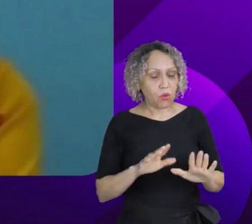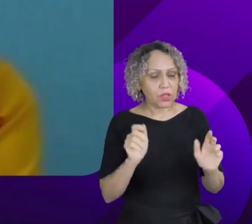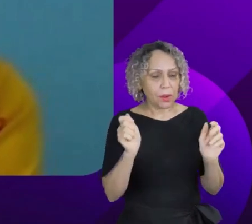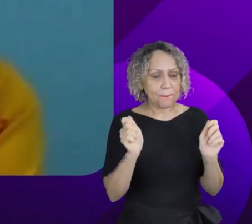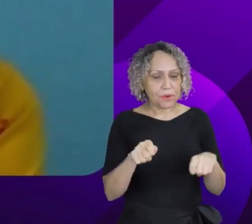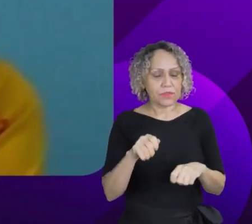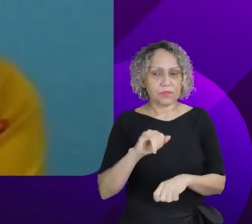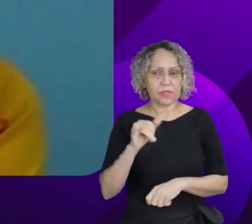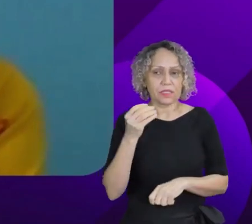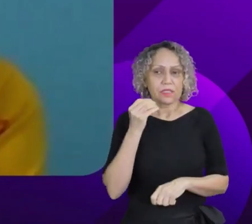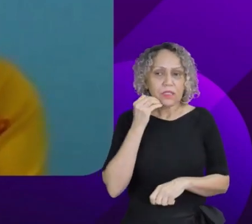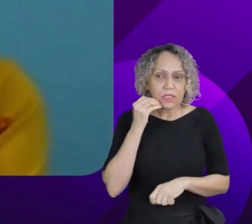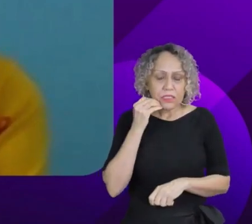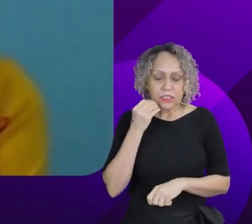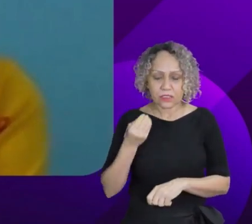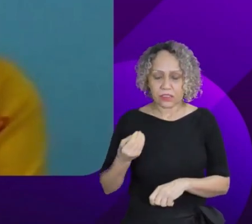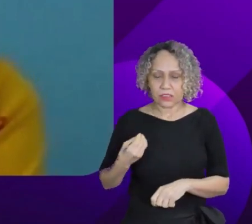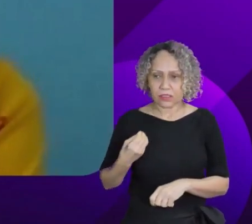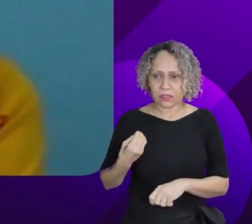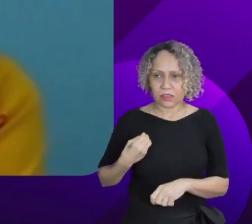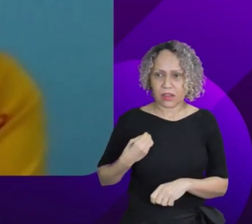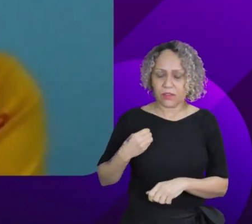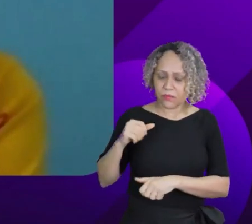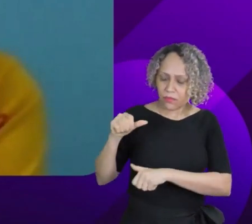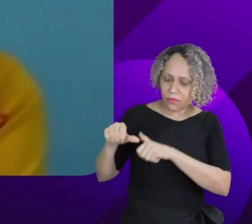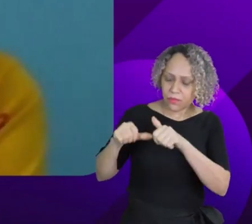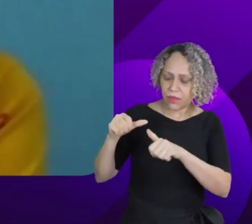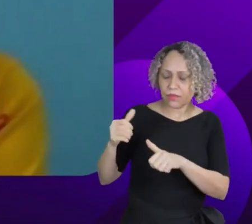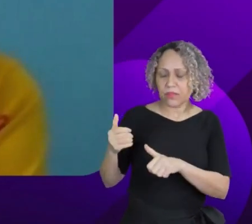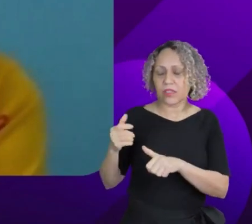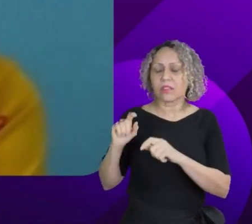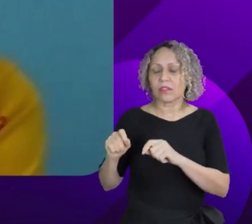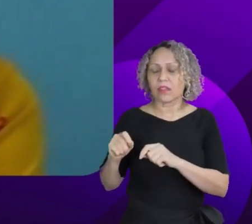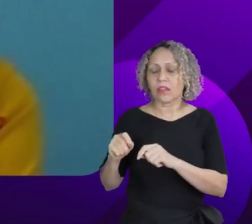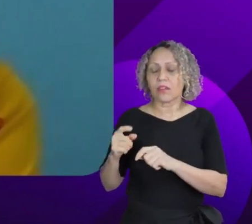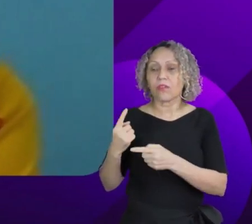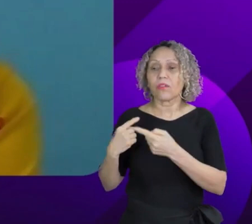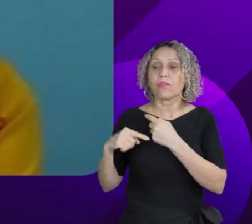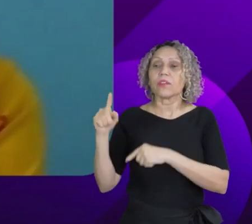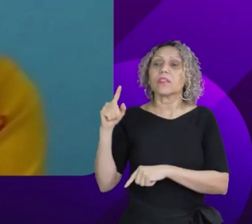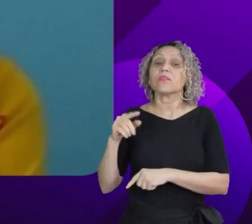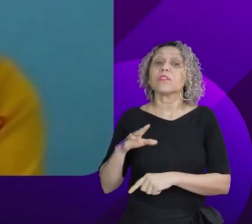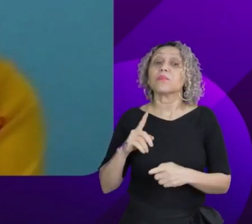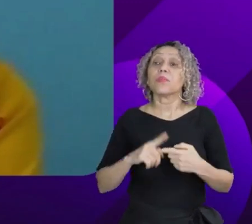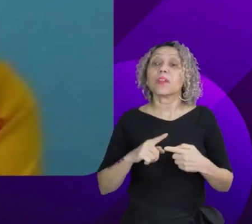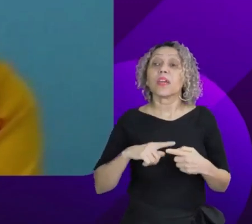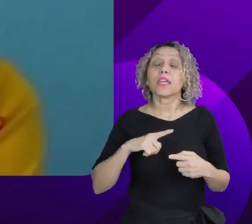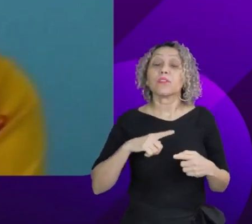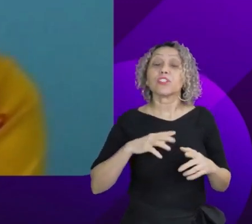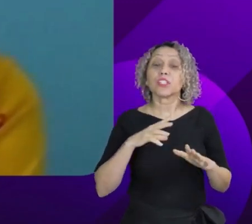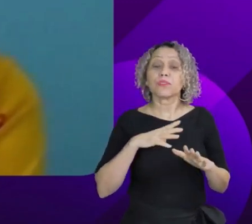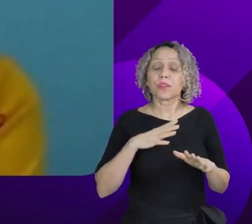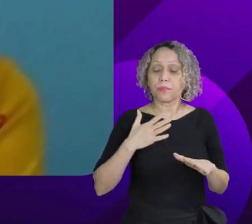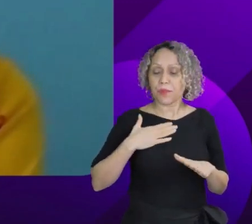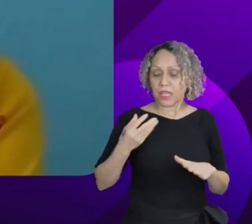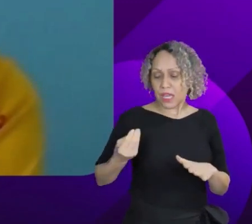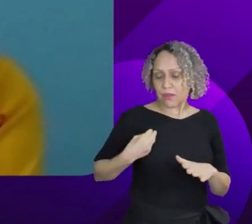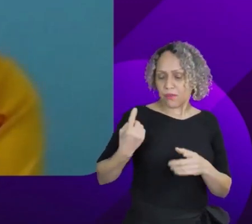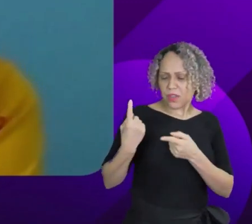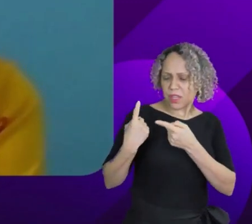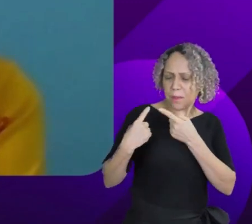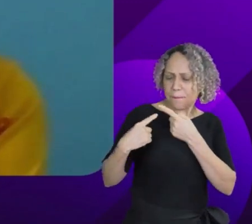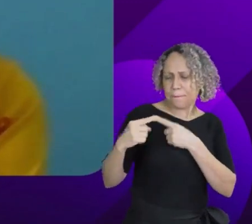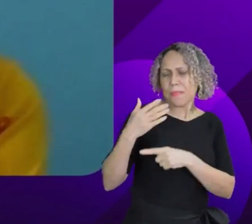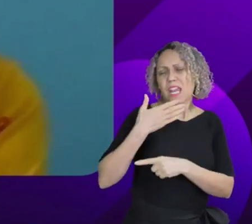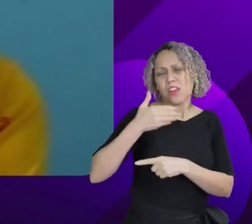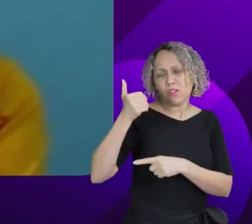uma transformação de vida, foi um pouco neste sentido, né, de eu ter direito a escolher a casa